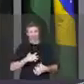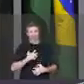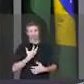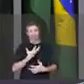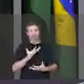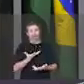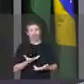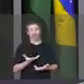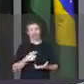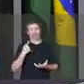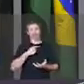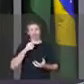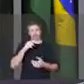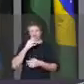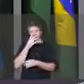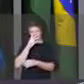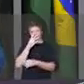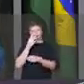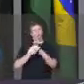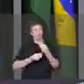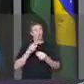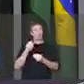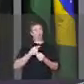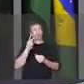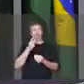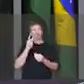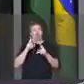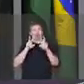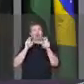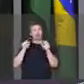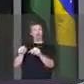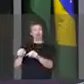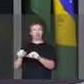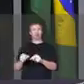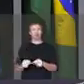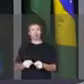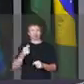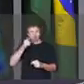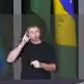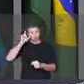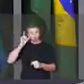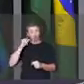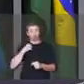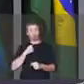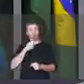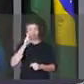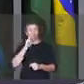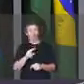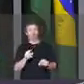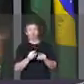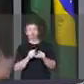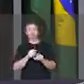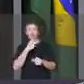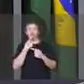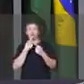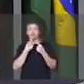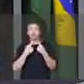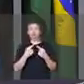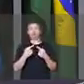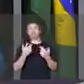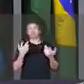nós que ouvimos, a maneira como falam do caso. Ontem eu tive a oportunidade de ouvir um repórter, alguém,